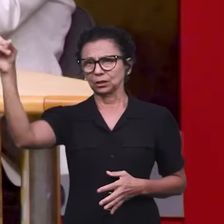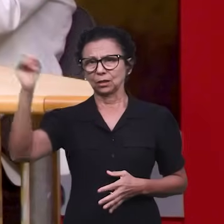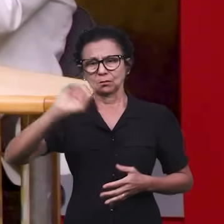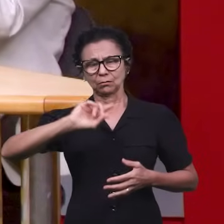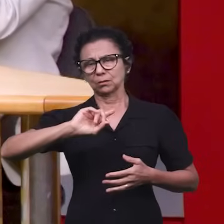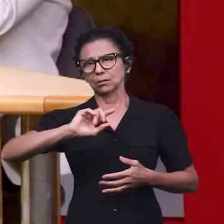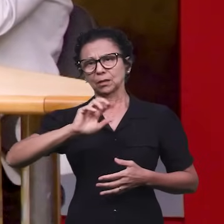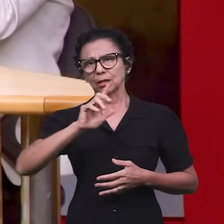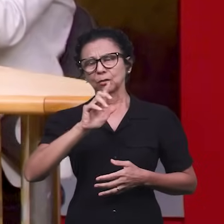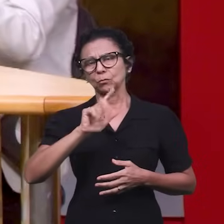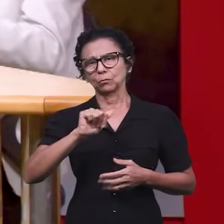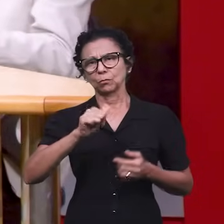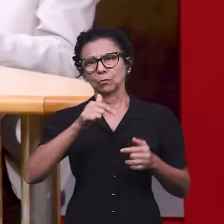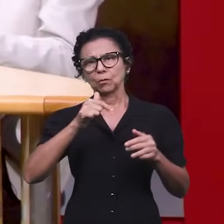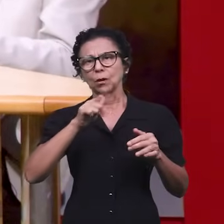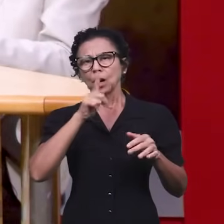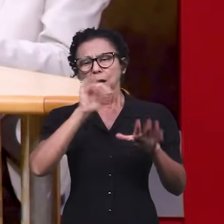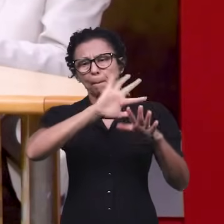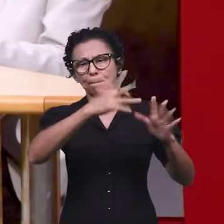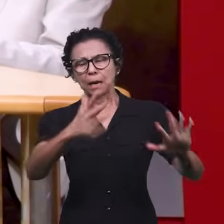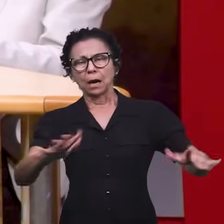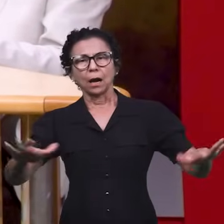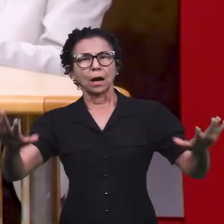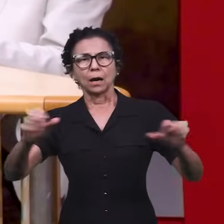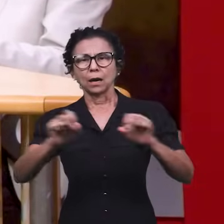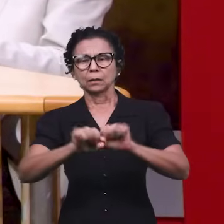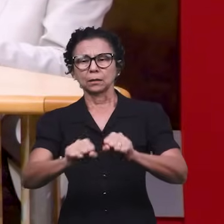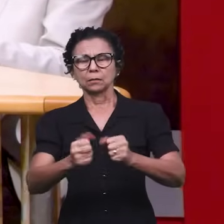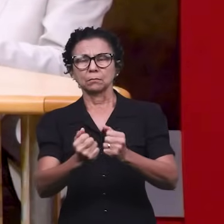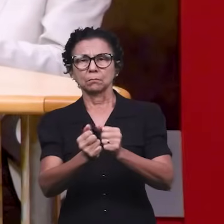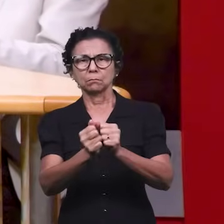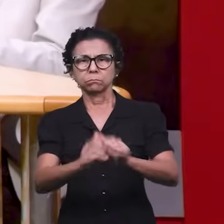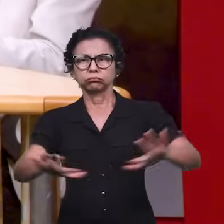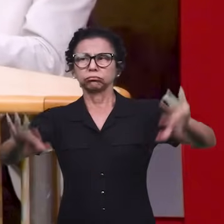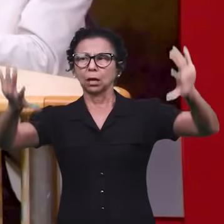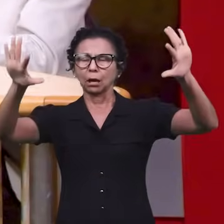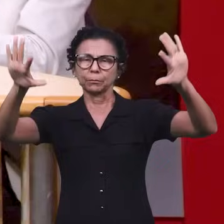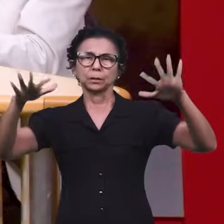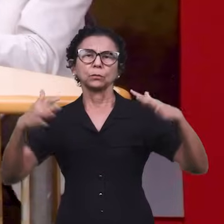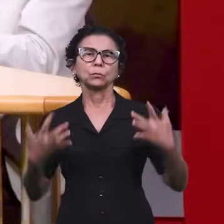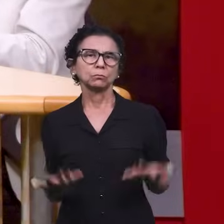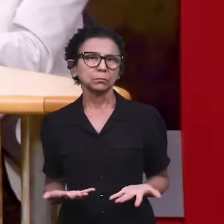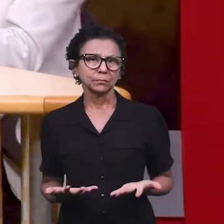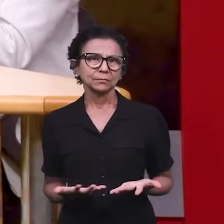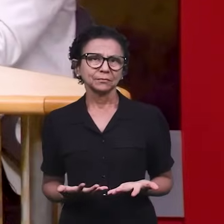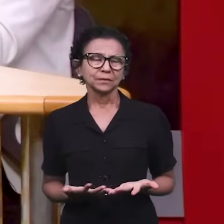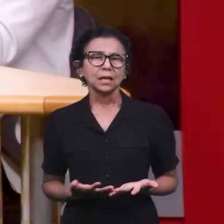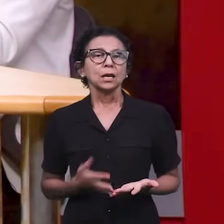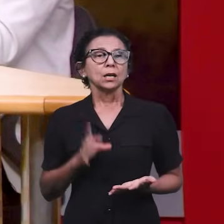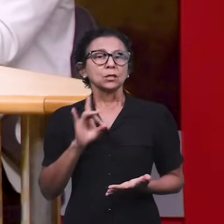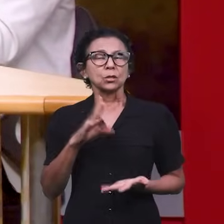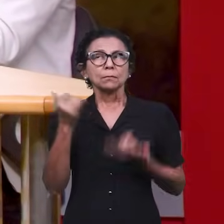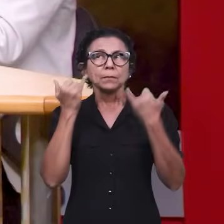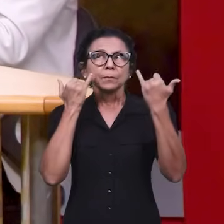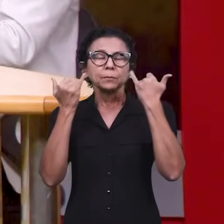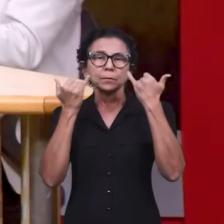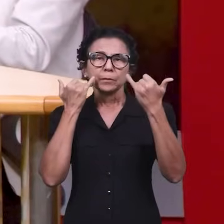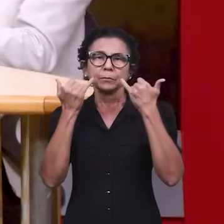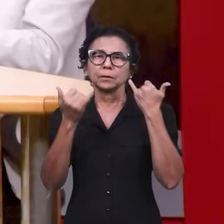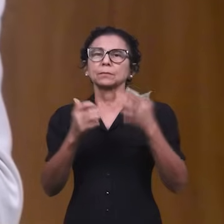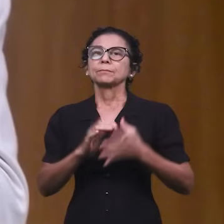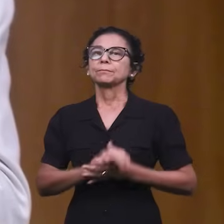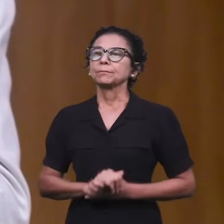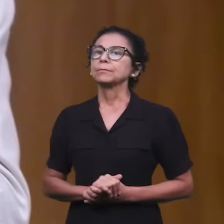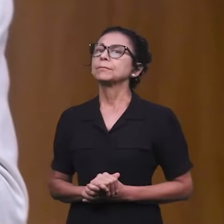ela creu que ela ouviu. Bem-aventurado serão aqueles que não verão, mas que vão crer.